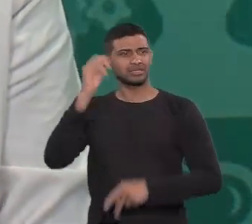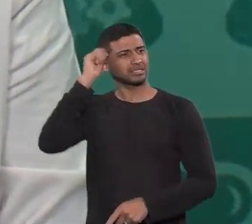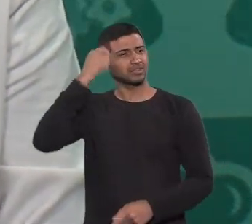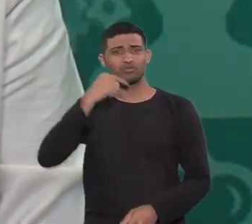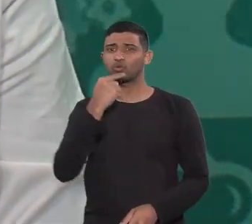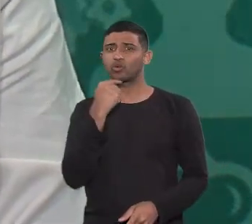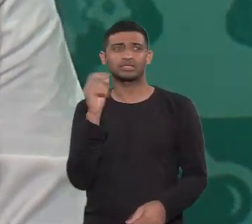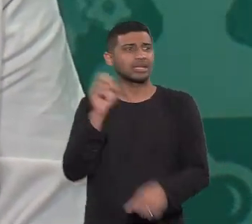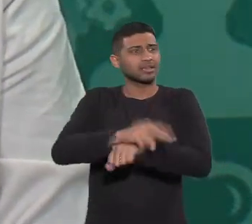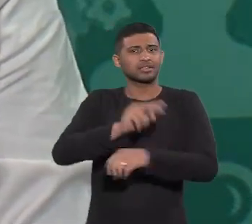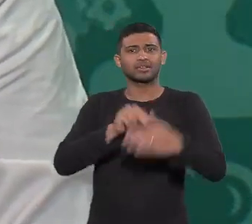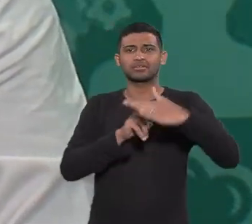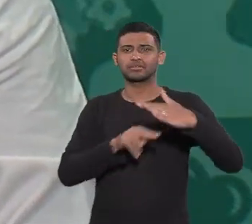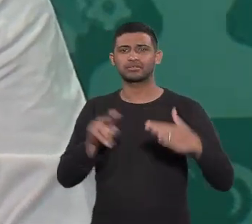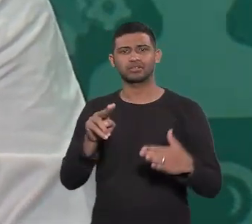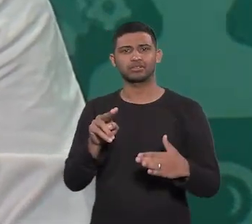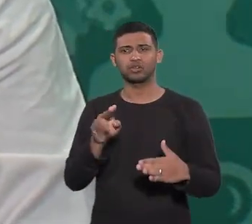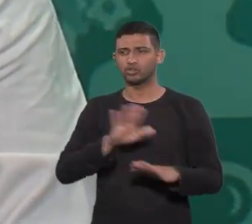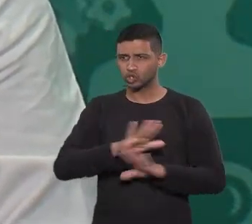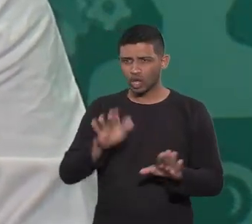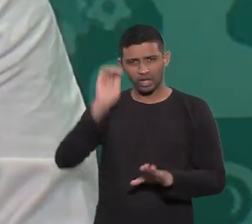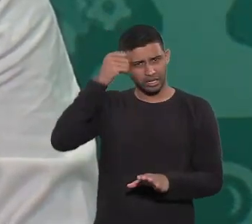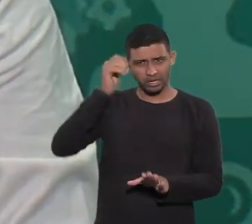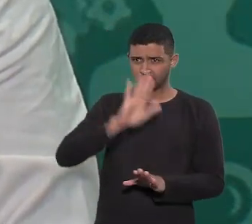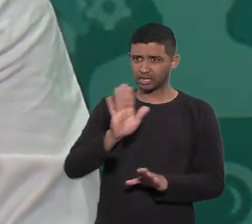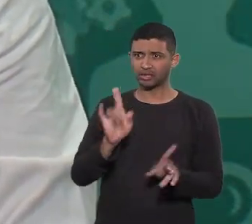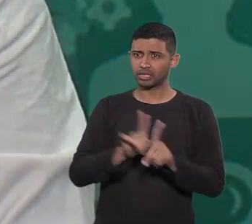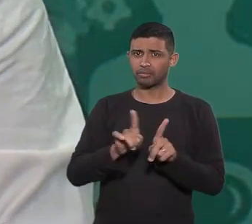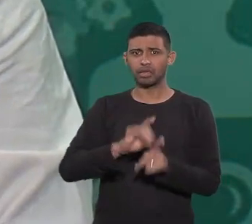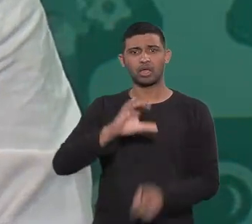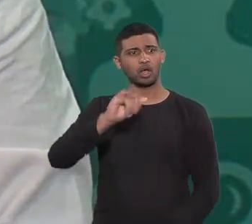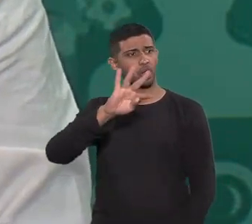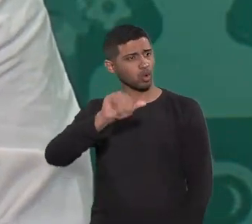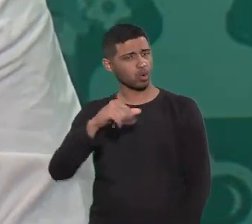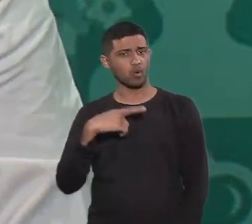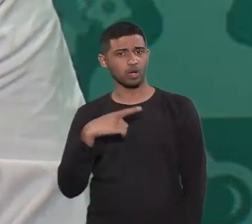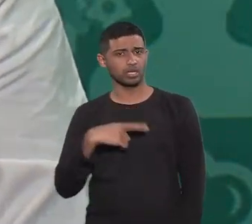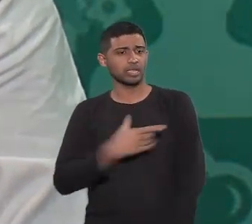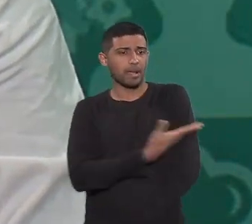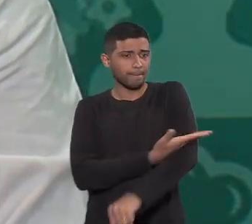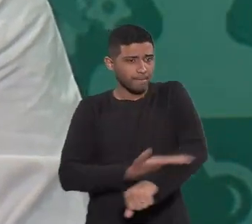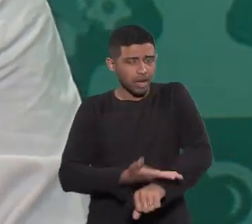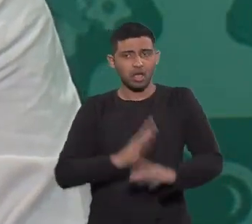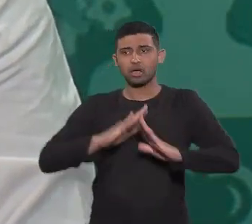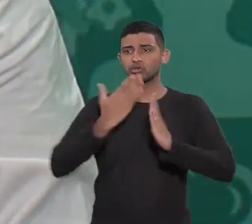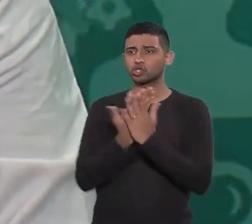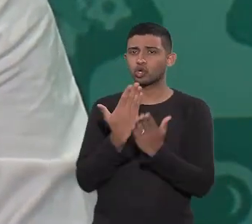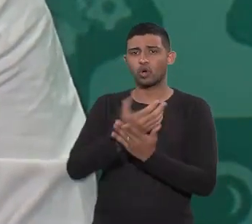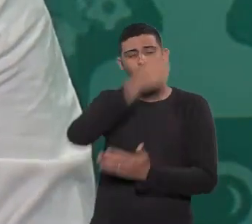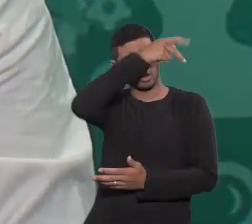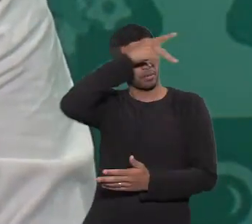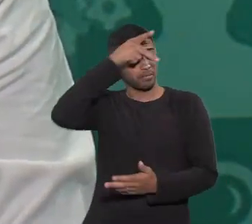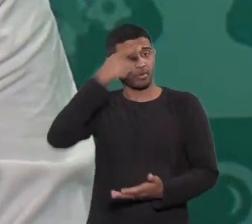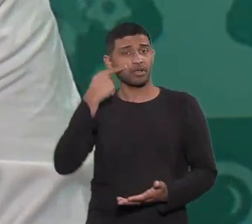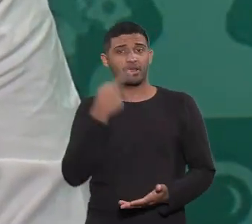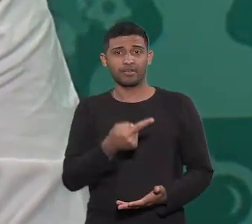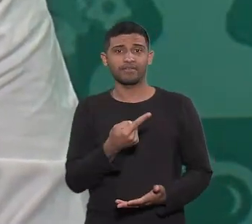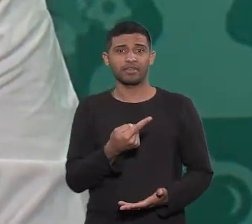entre na universidade, e não só negra, porque as cotas também são sociais, também são para brancos de escolas públicas que